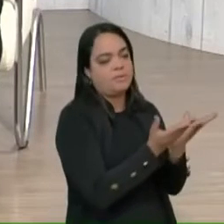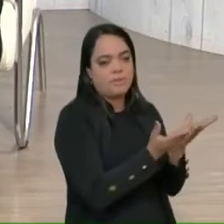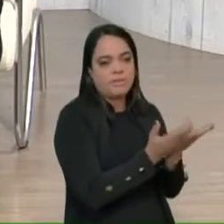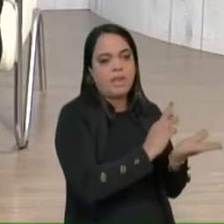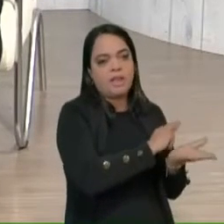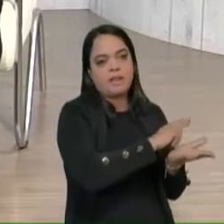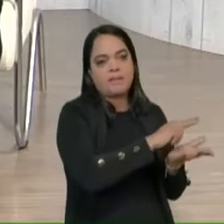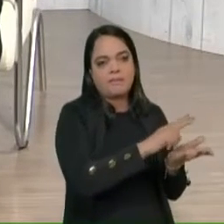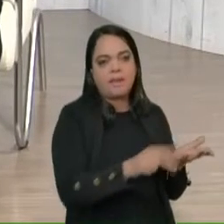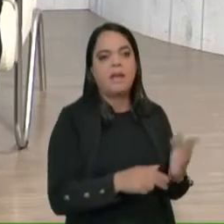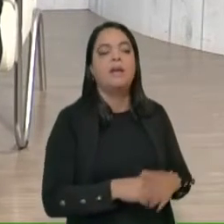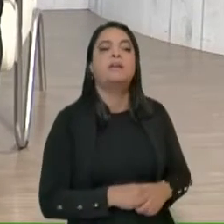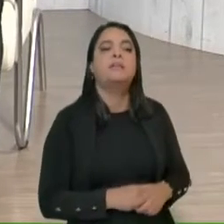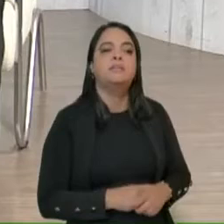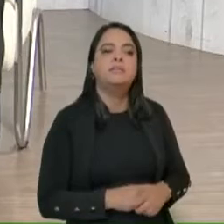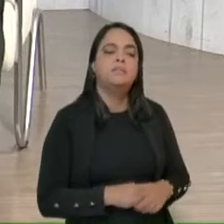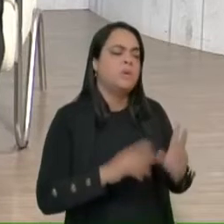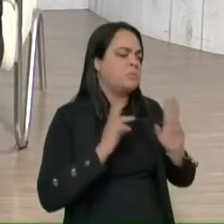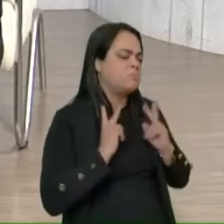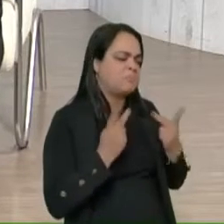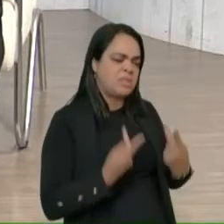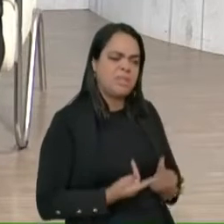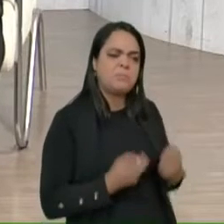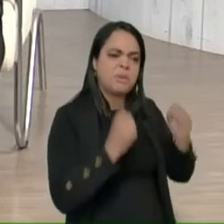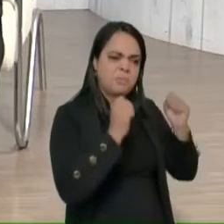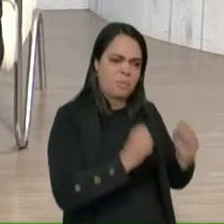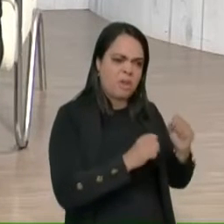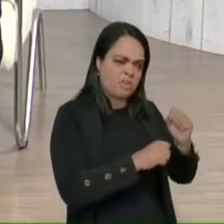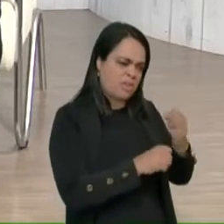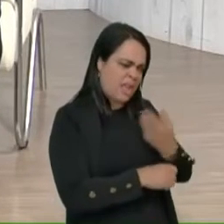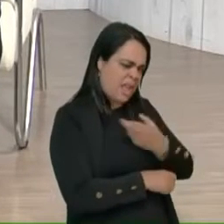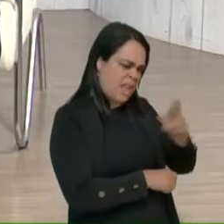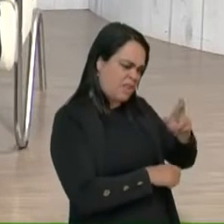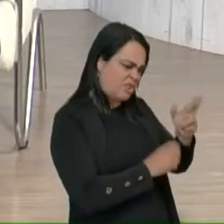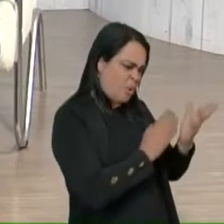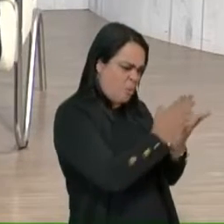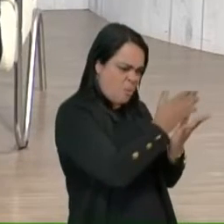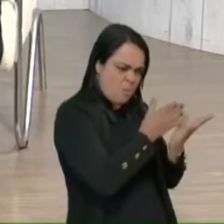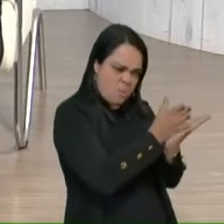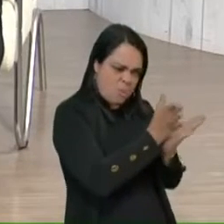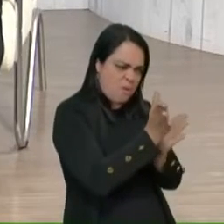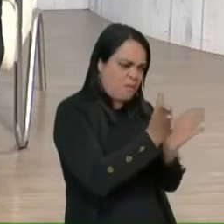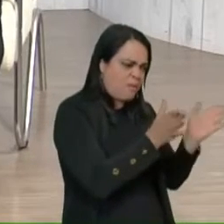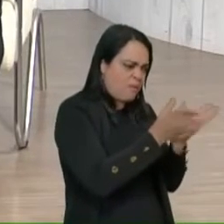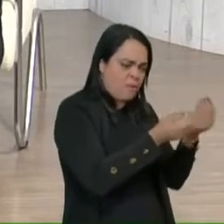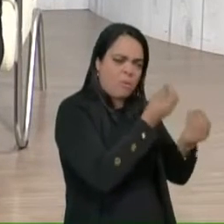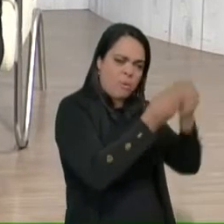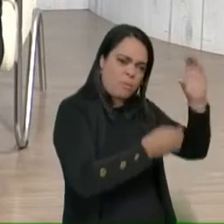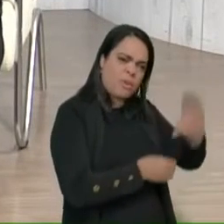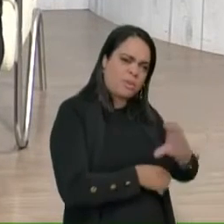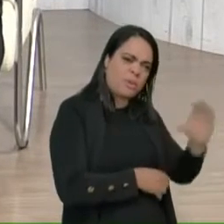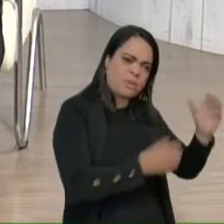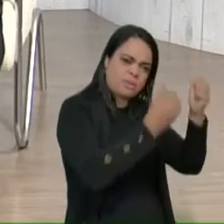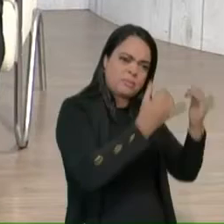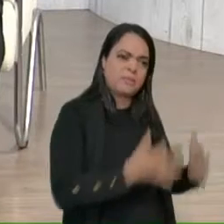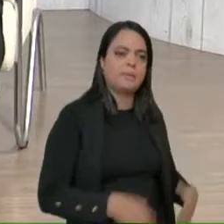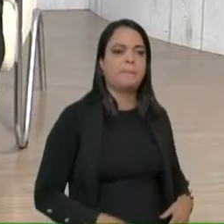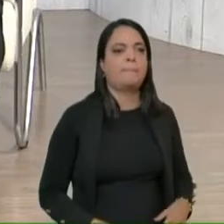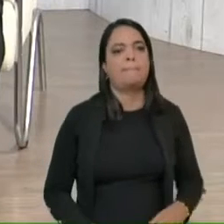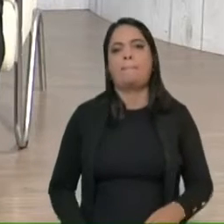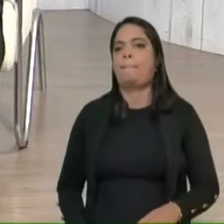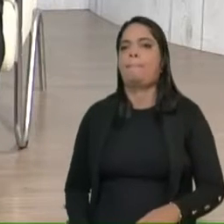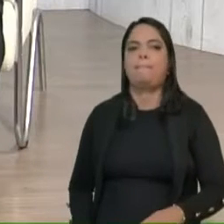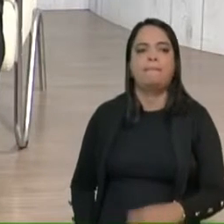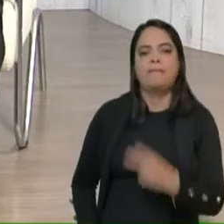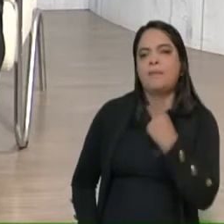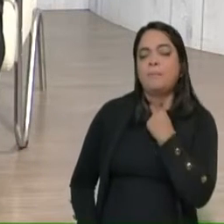exemplo a a a o ser humano ele pode ter mais de uma religião como que a Igreja Católica vê isso não pode